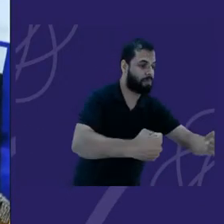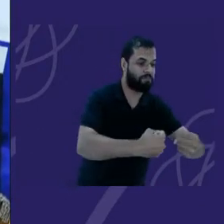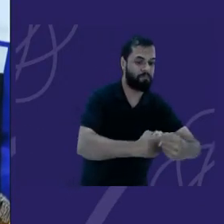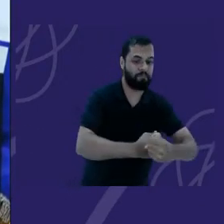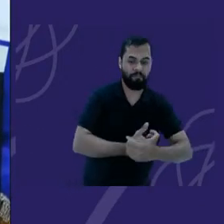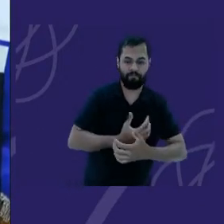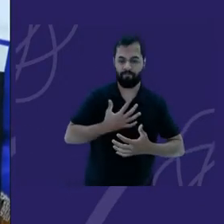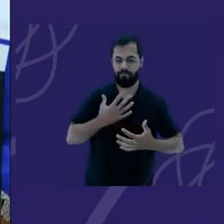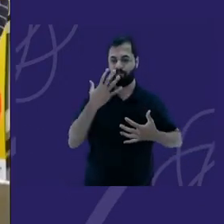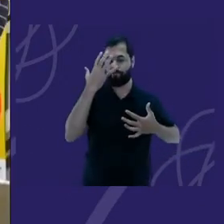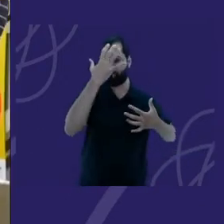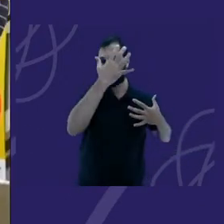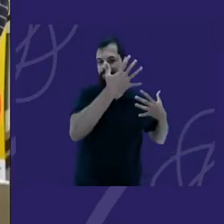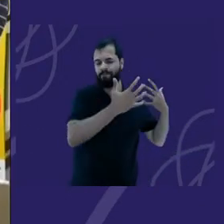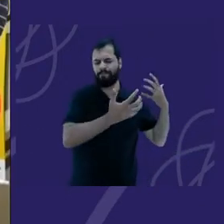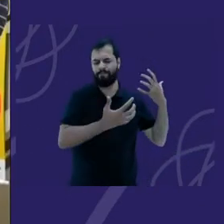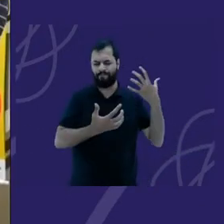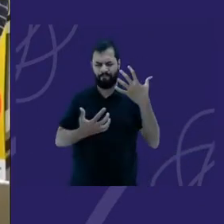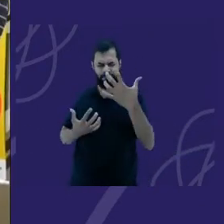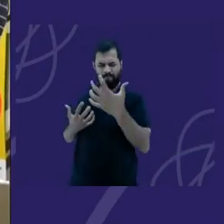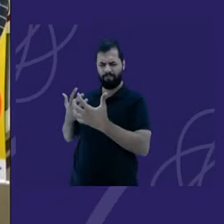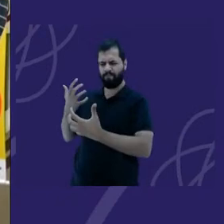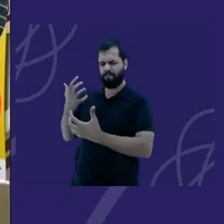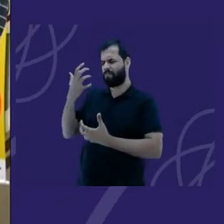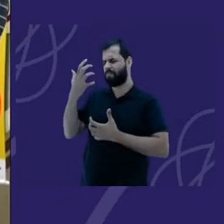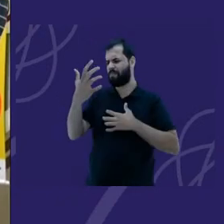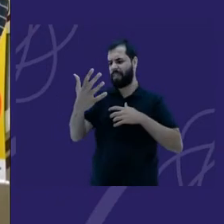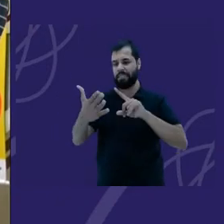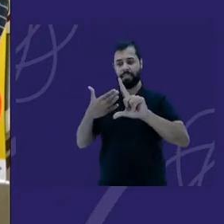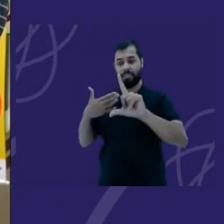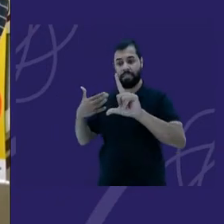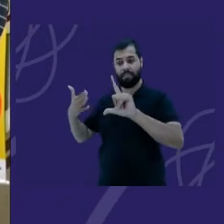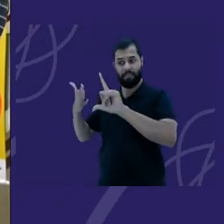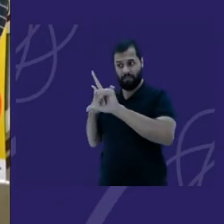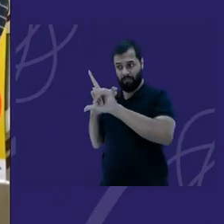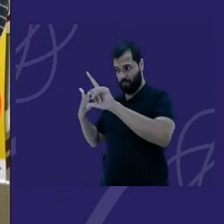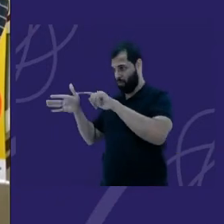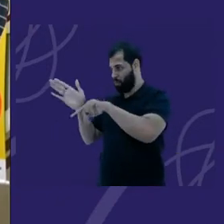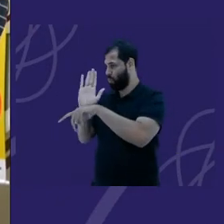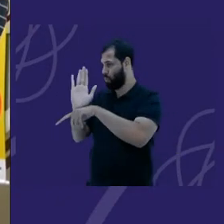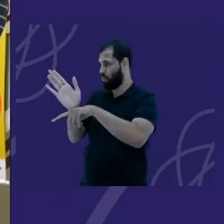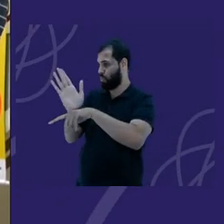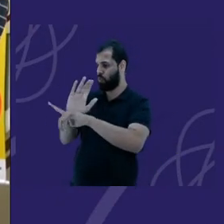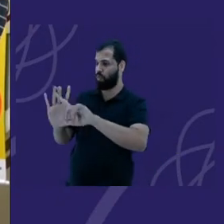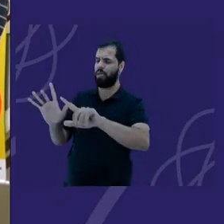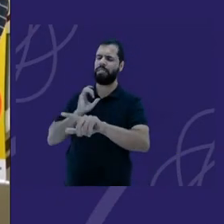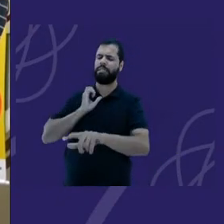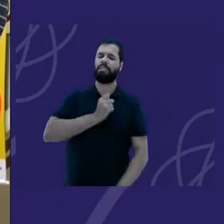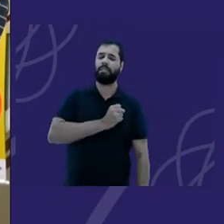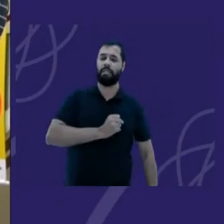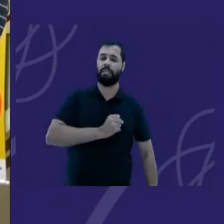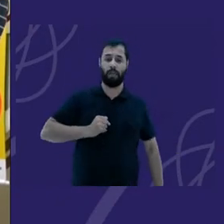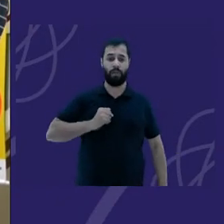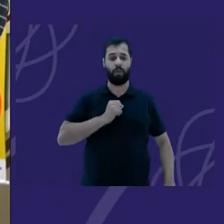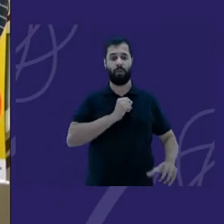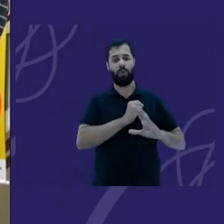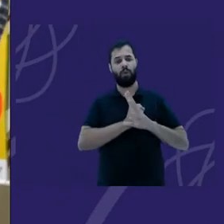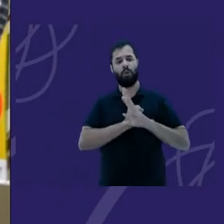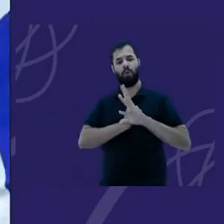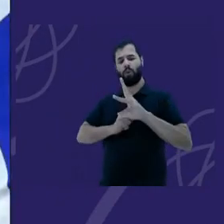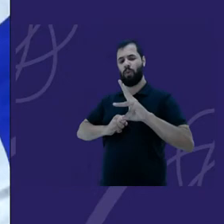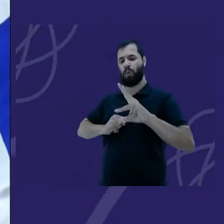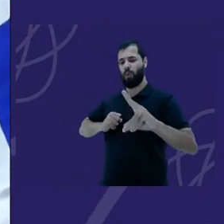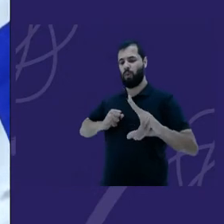enferrujou. Por vídeo a saudade amenizou.